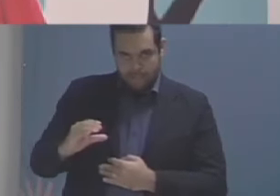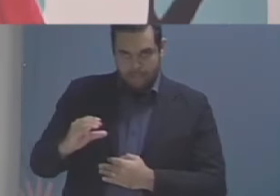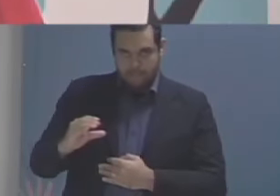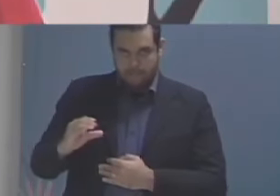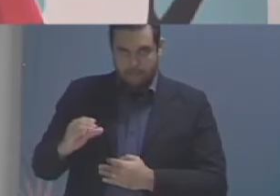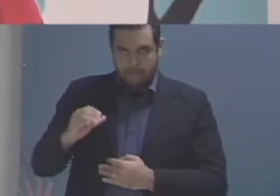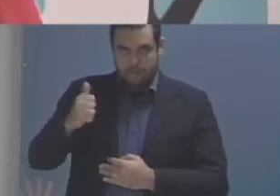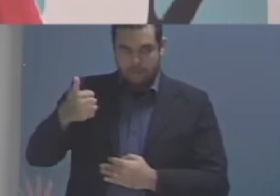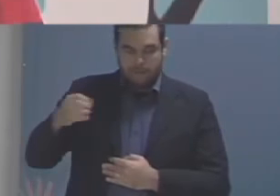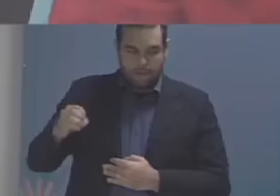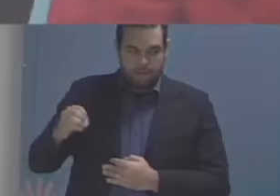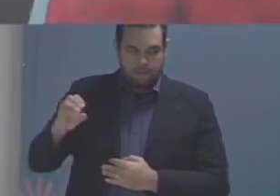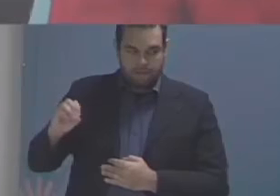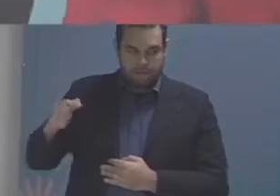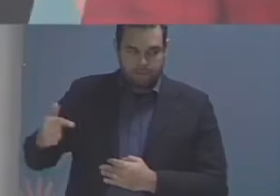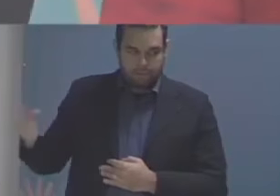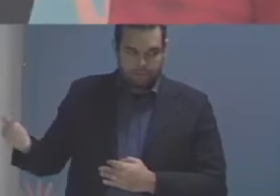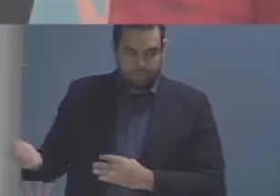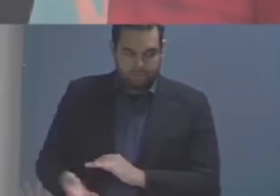10.082.